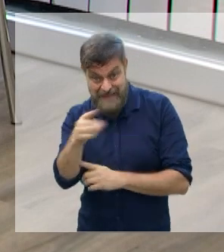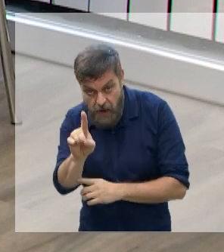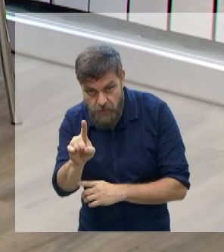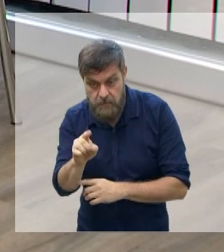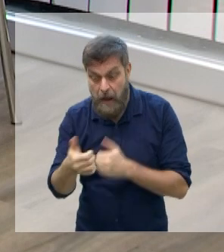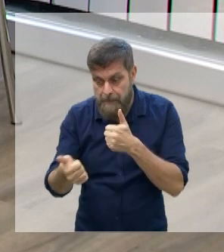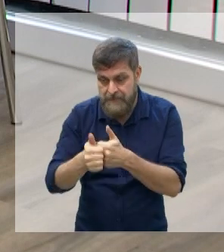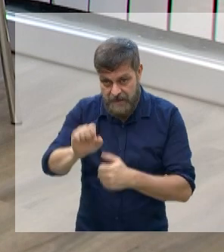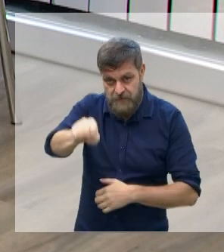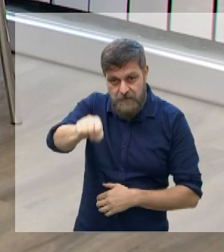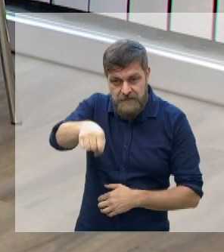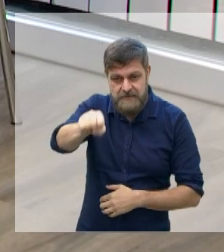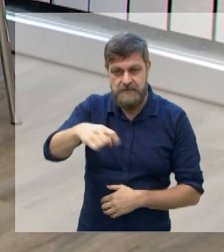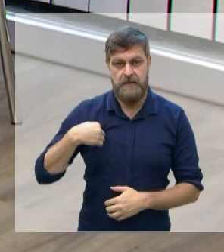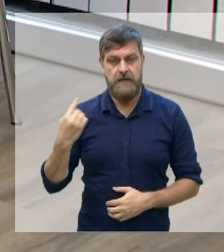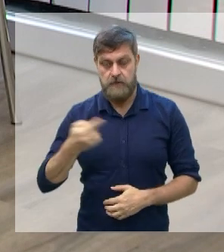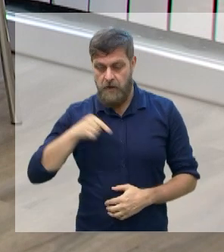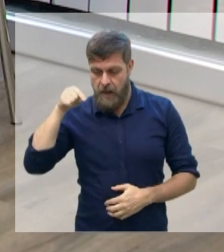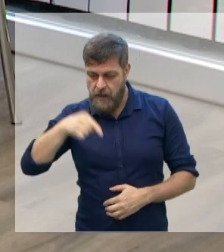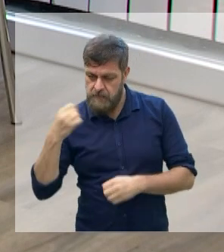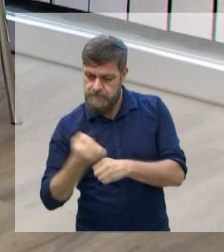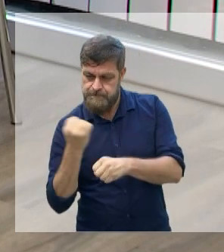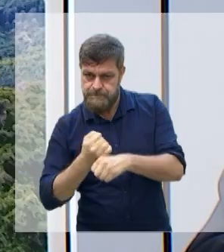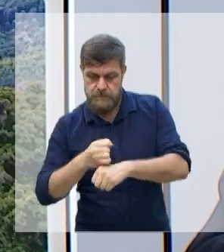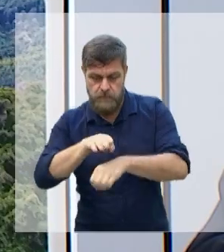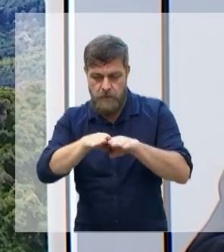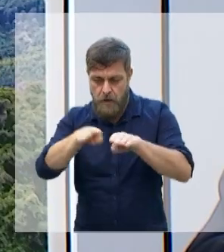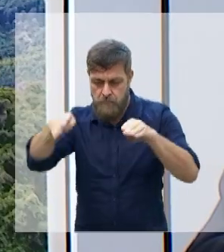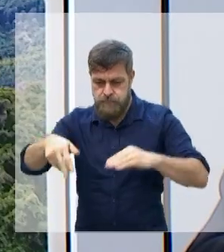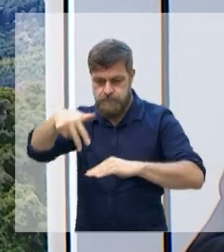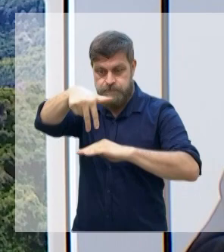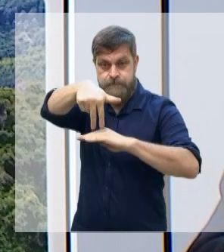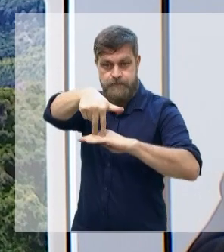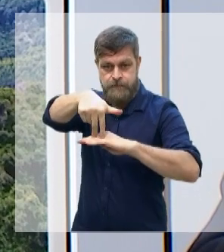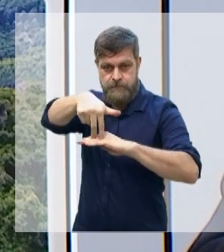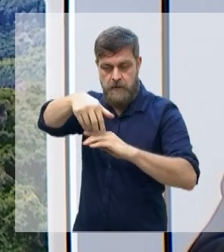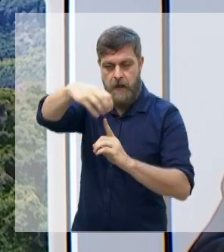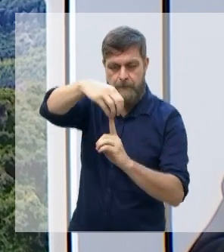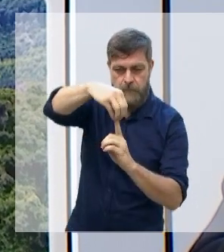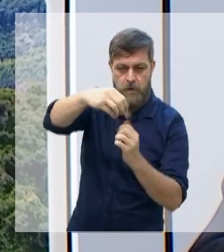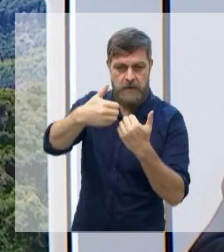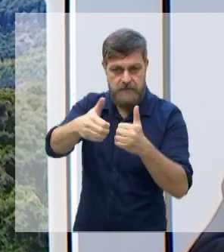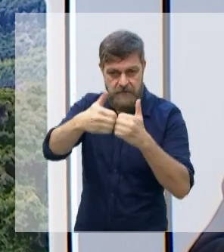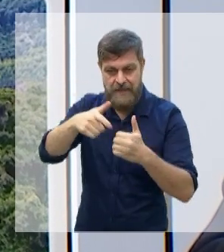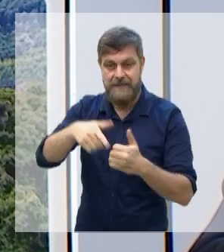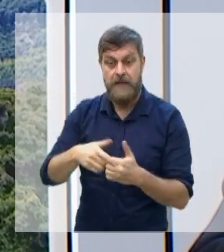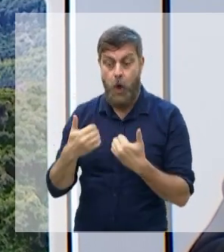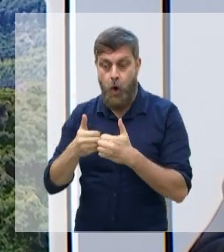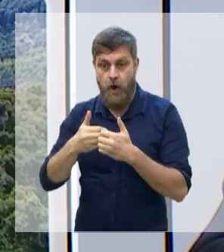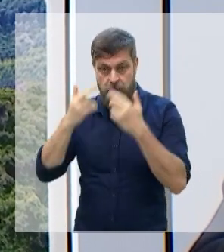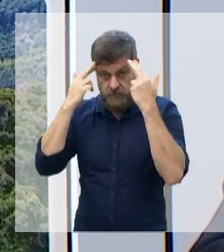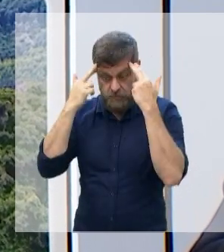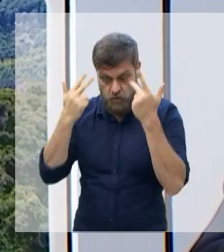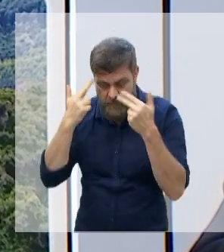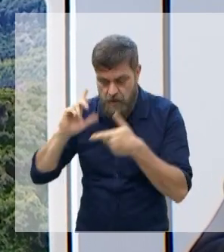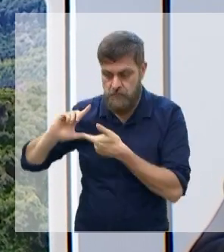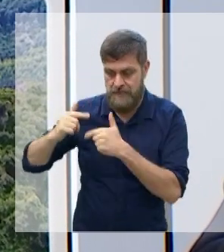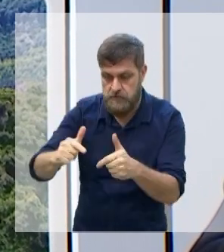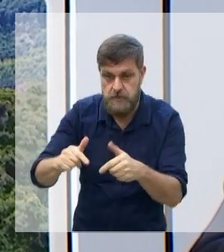dão aqui ali nós estamos fazendo um grande terminal que também vai manter linhas convencionais e